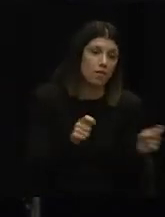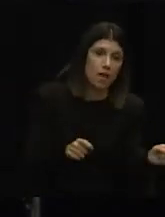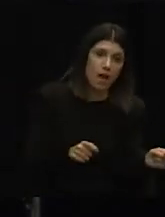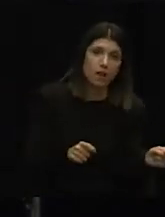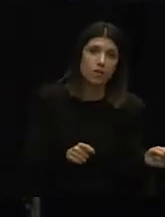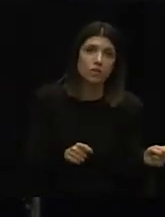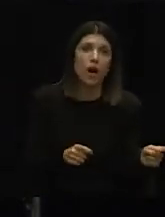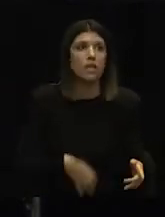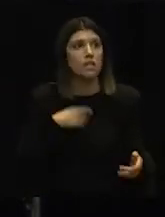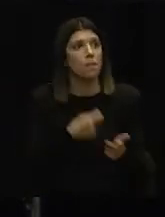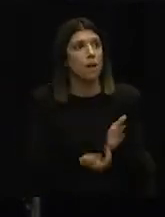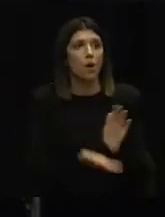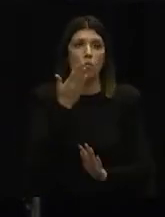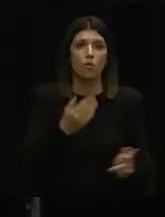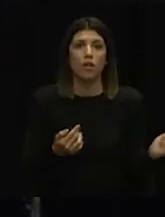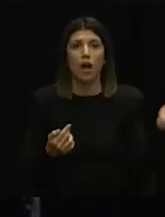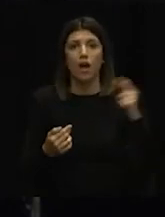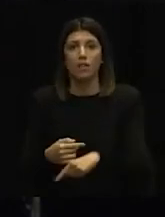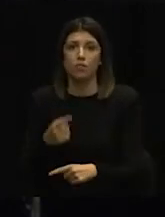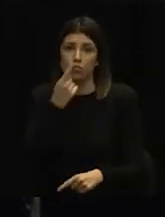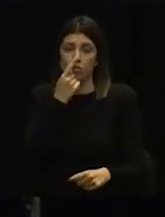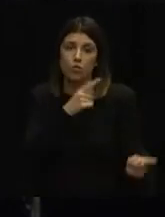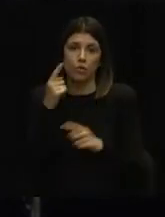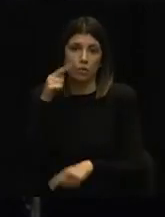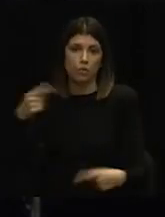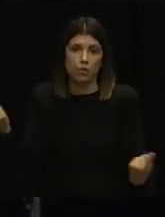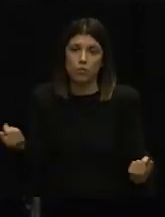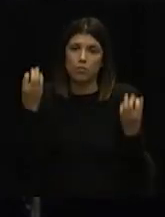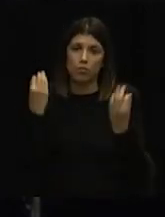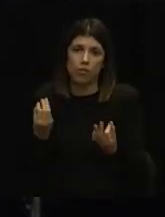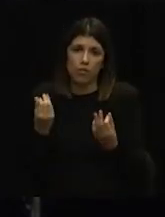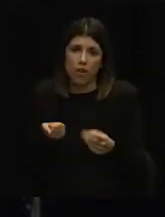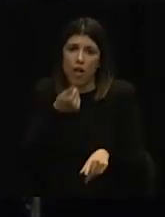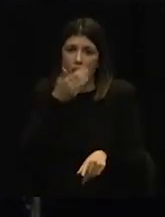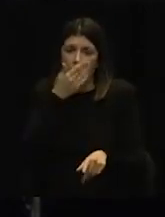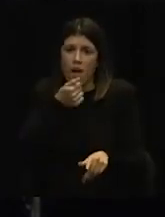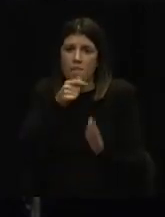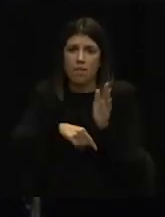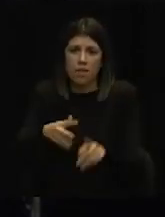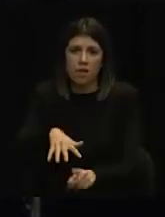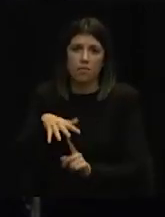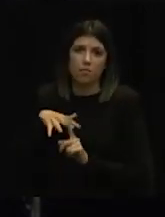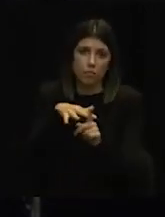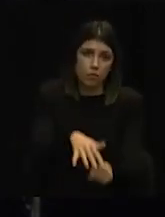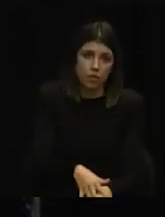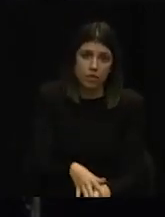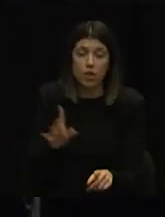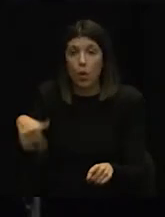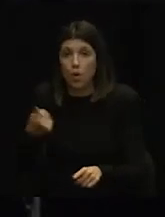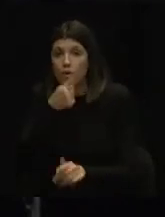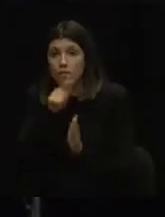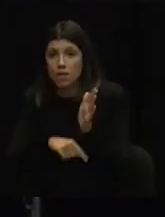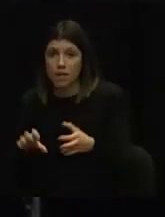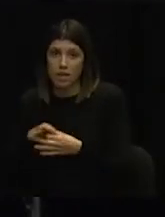vir de carro para a cidade é um monumento retorcidas defender uma medida populista e isso vê-se que o outro não diga proposta na área de mobilidade